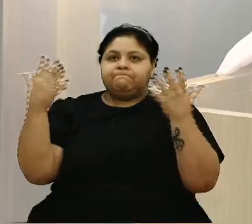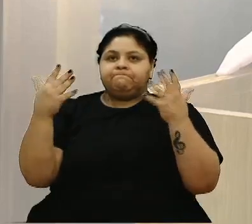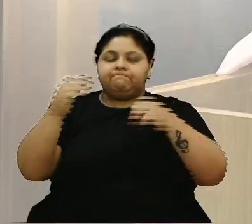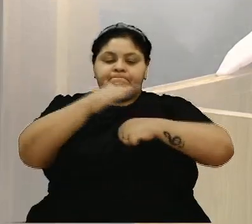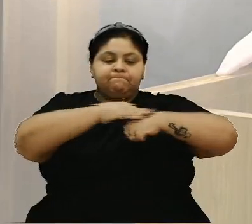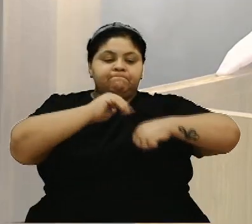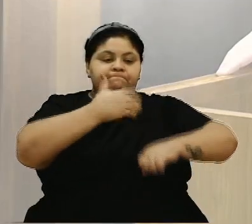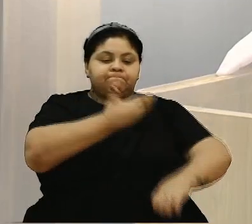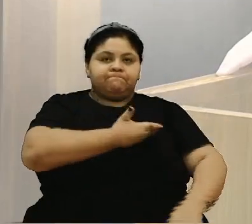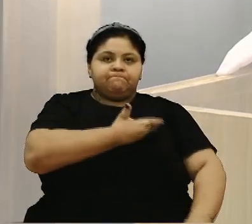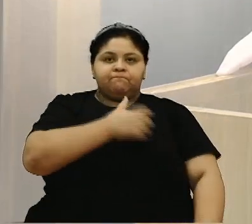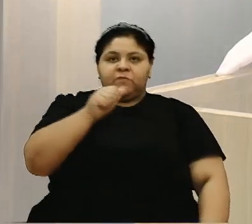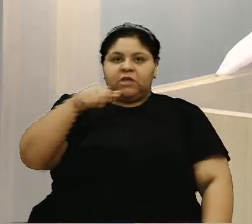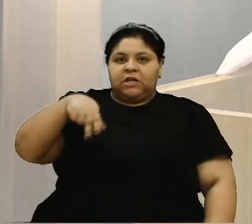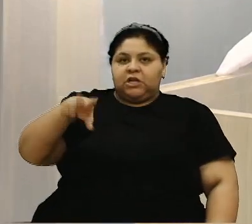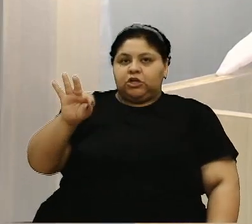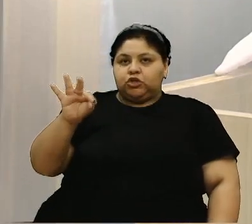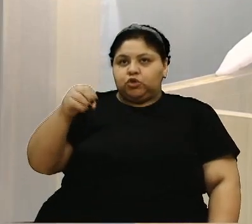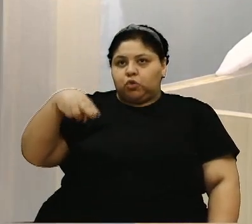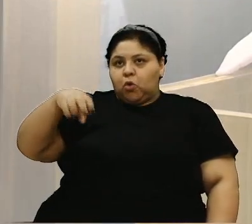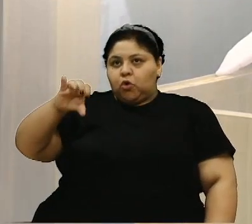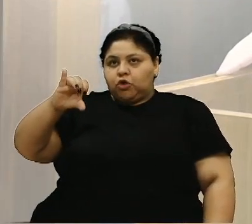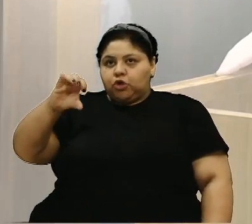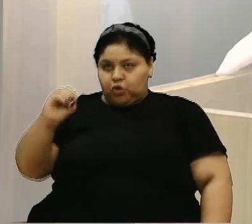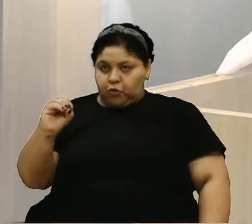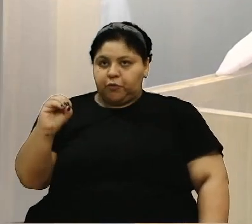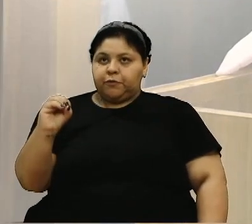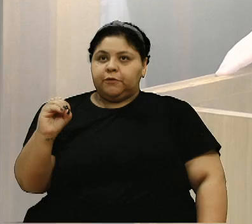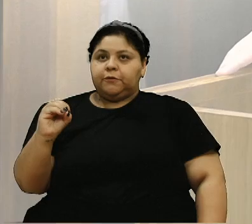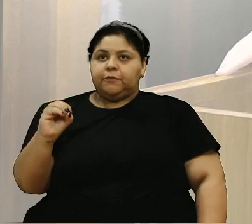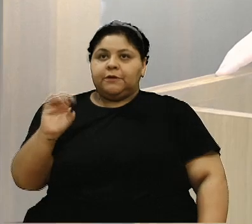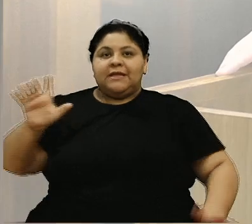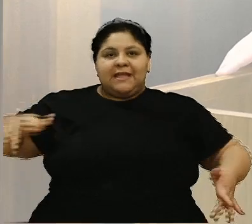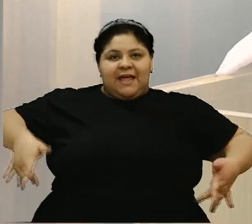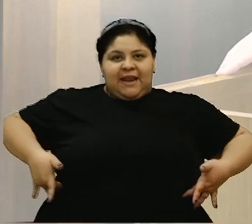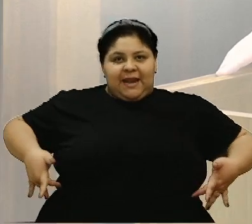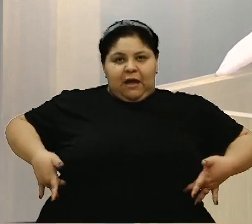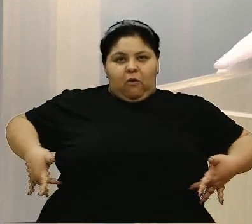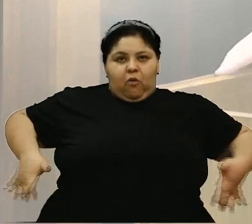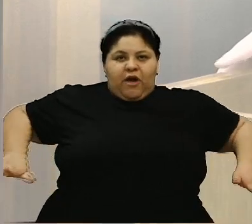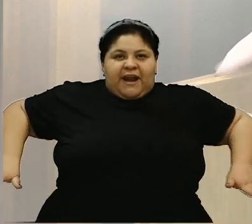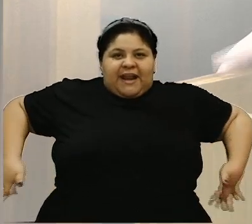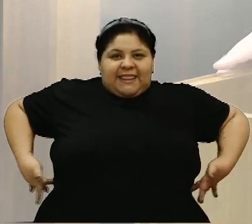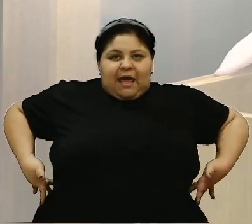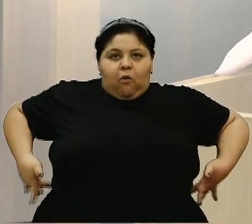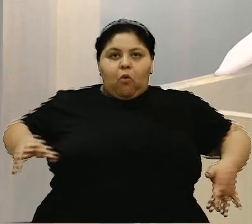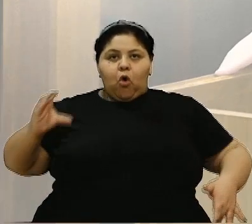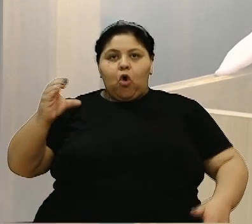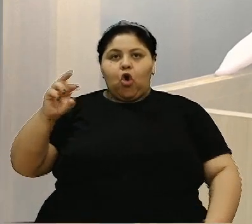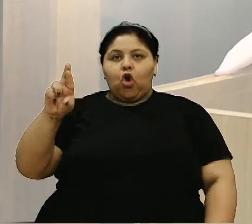amigo Antônio Carlos, que renal crônico também, que luta